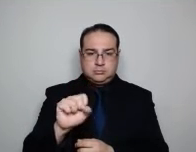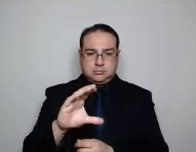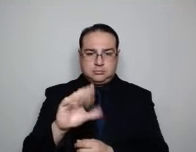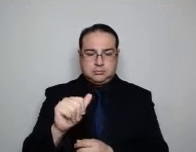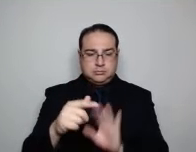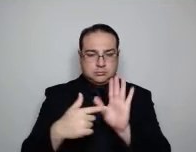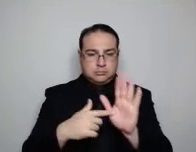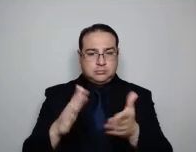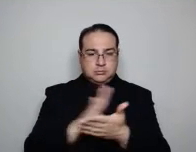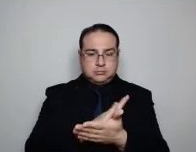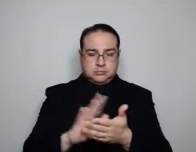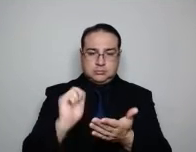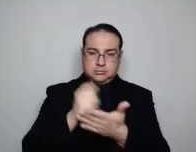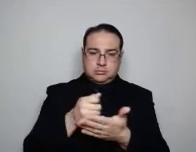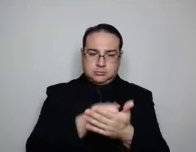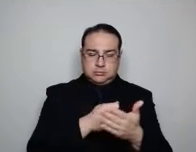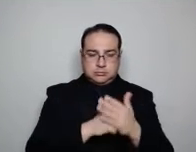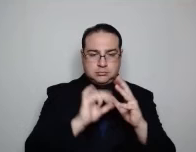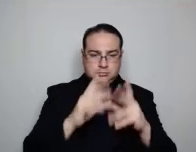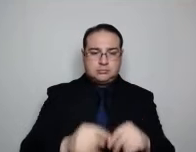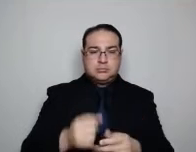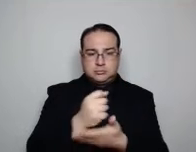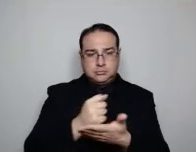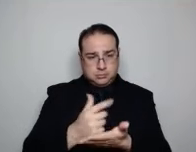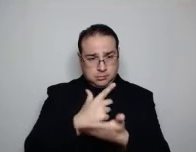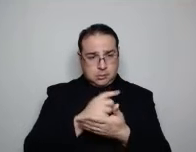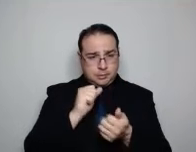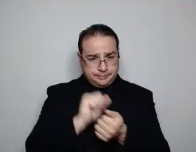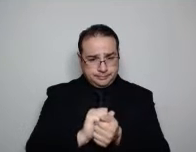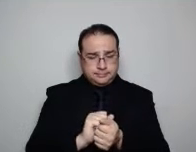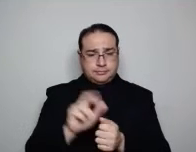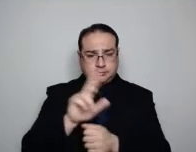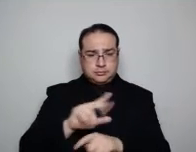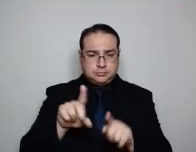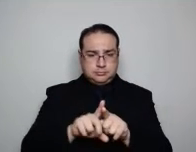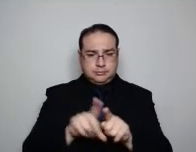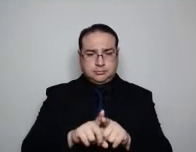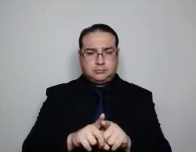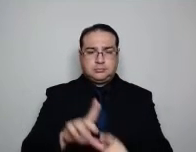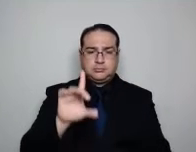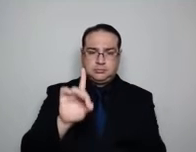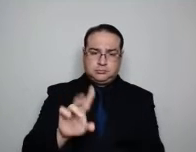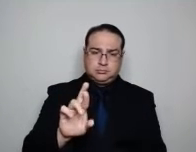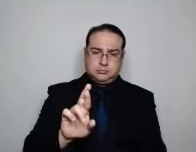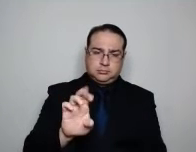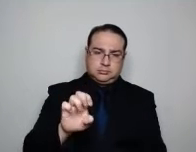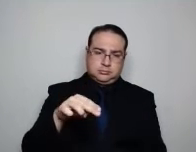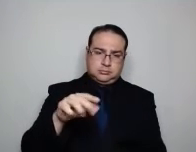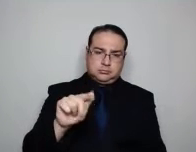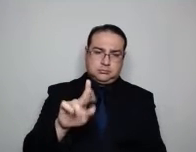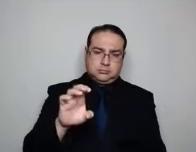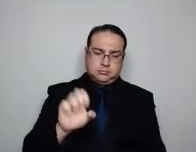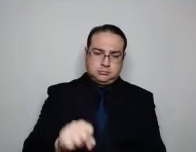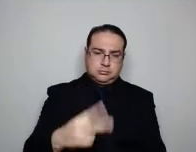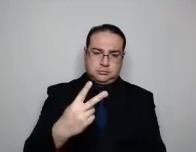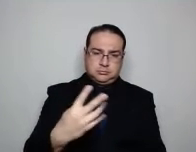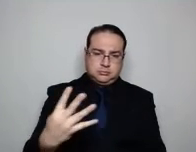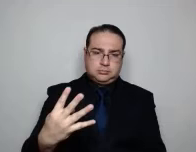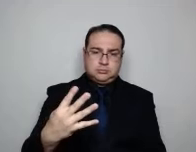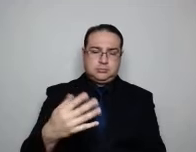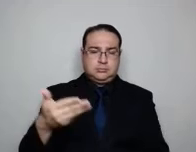dos materiais, insumos e medicamentos, além de drenagens, em 24 sessões,